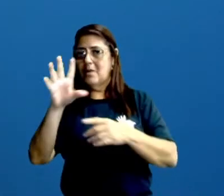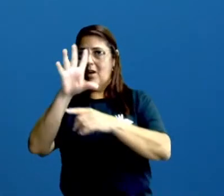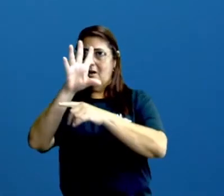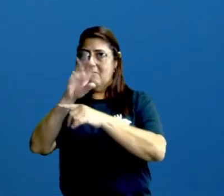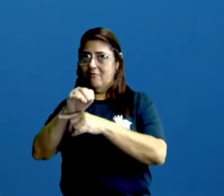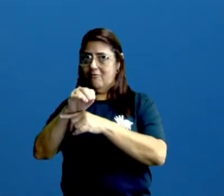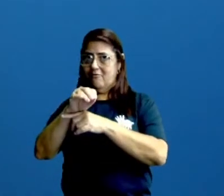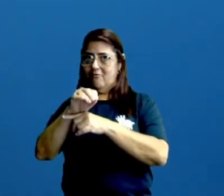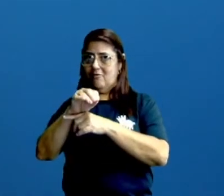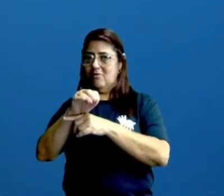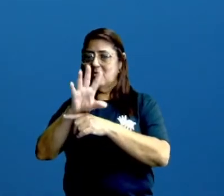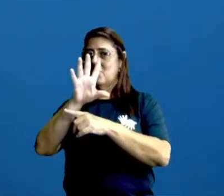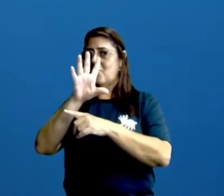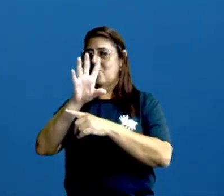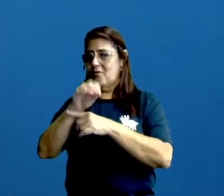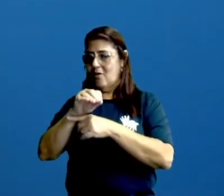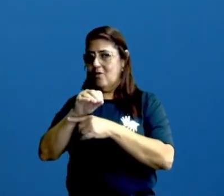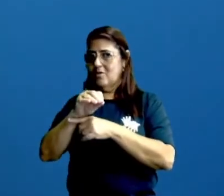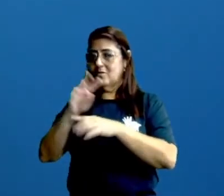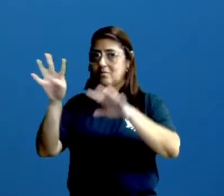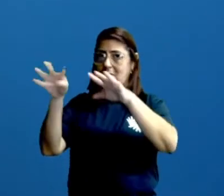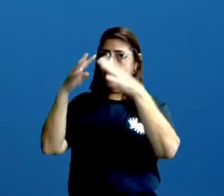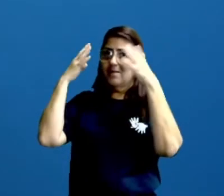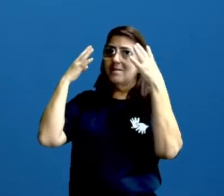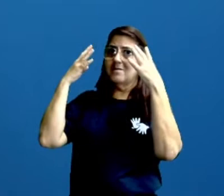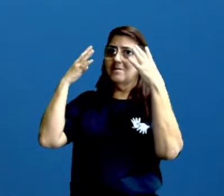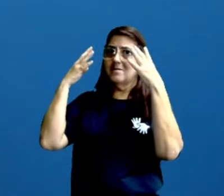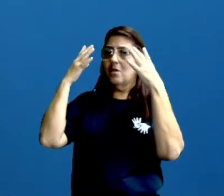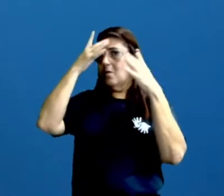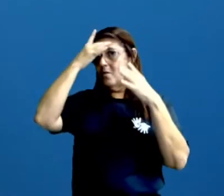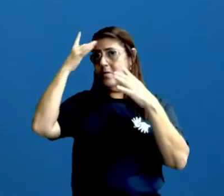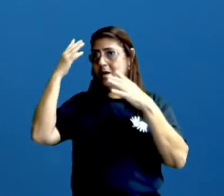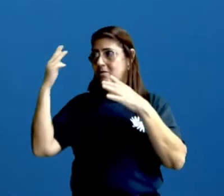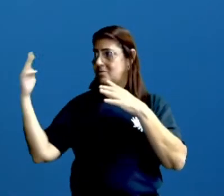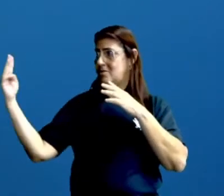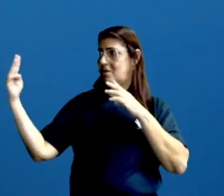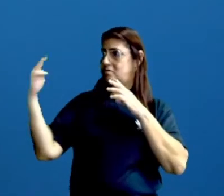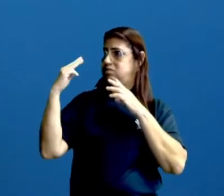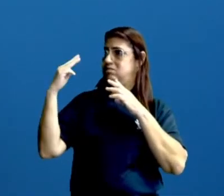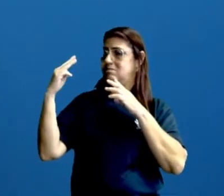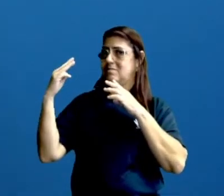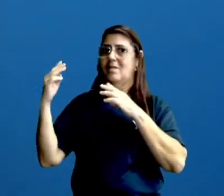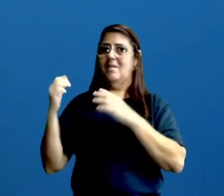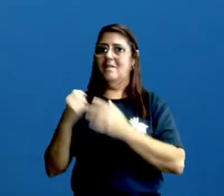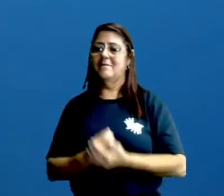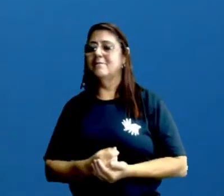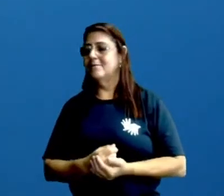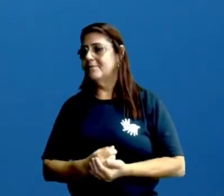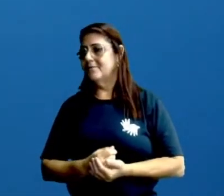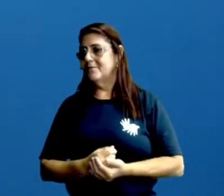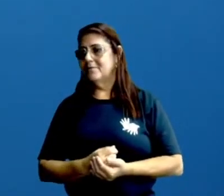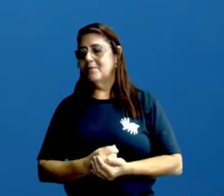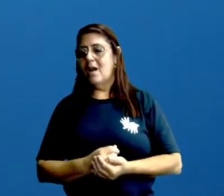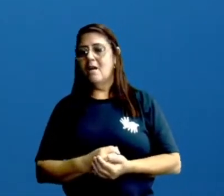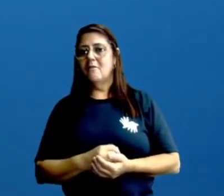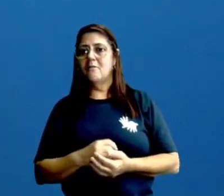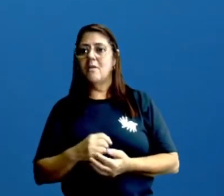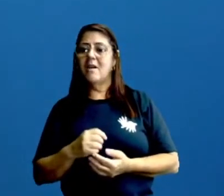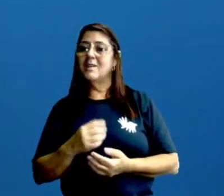ela tá tirando uma foto. Ela disse atenção, então ela pediu para as pessoas prestarem atenção à foto. Aí ela